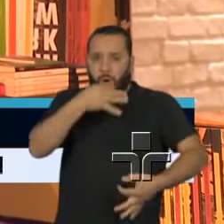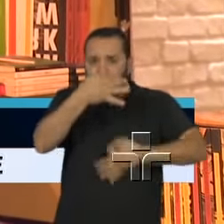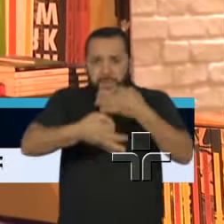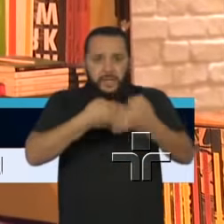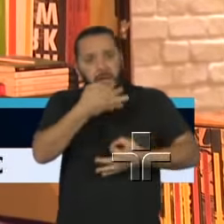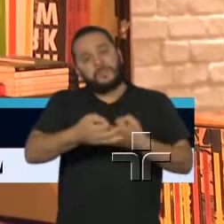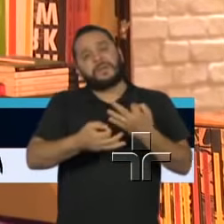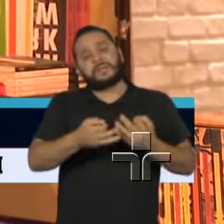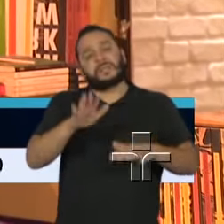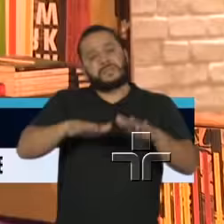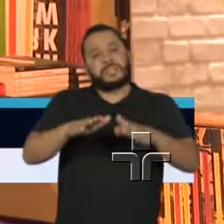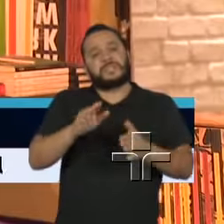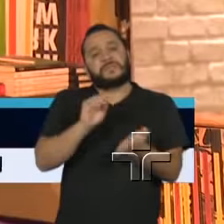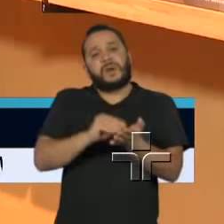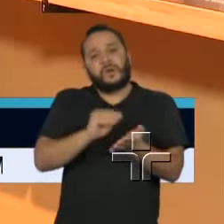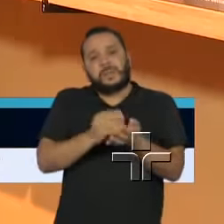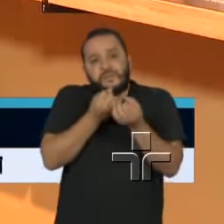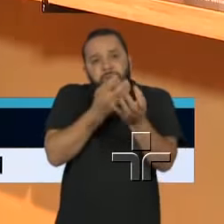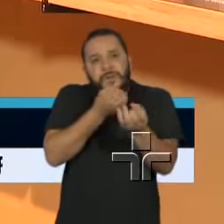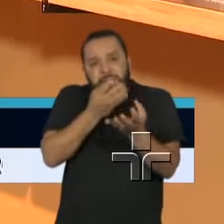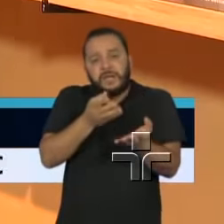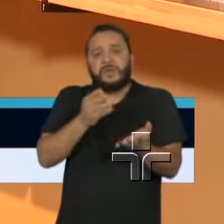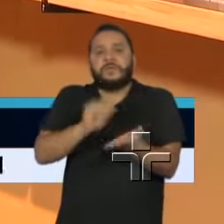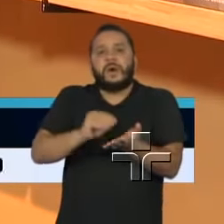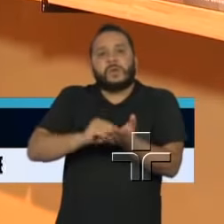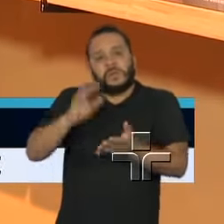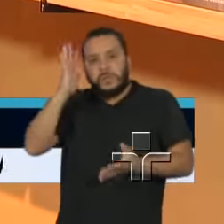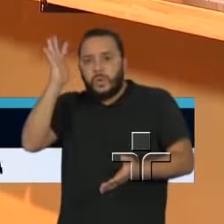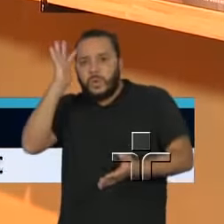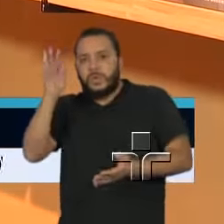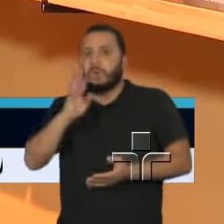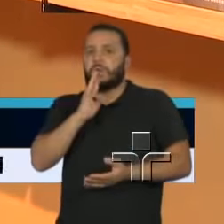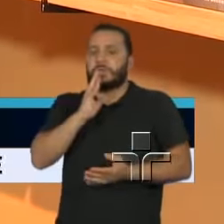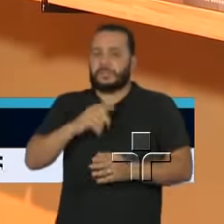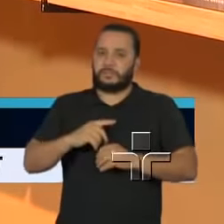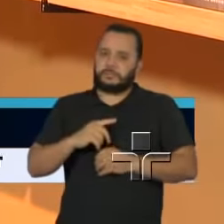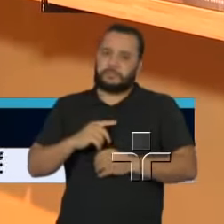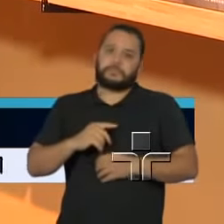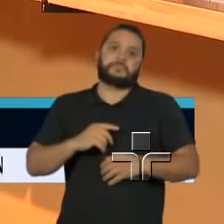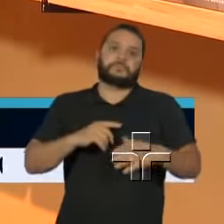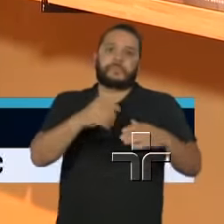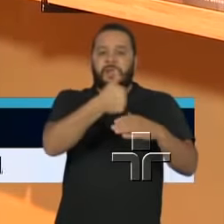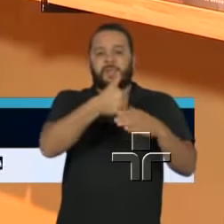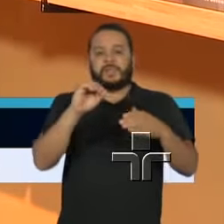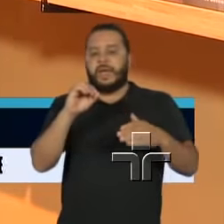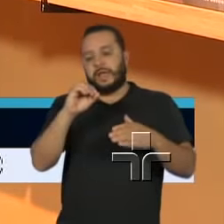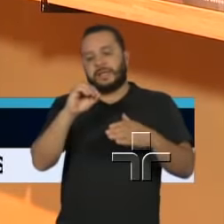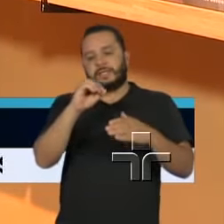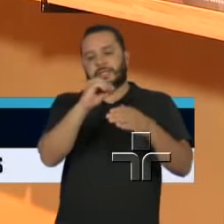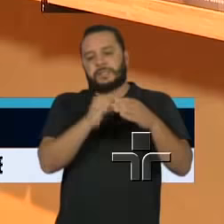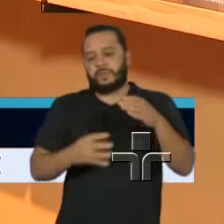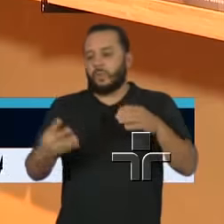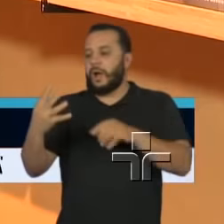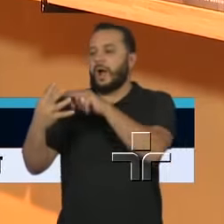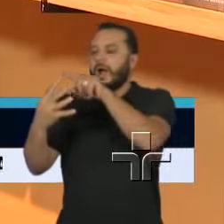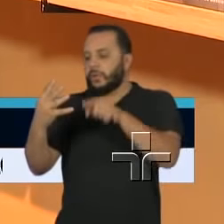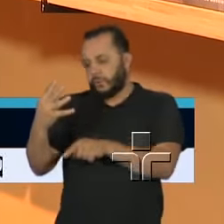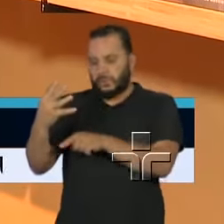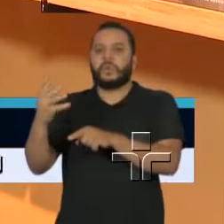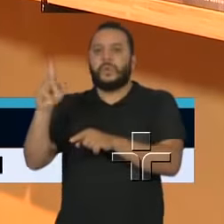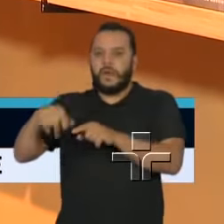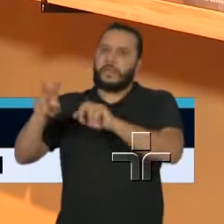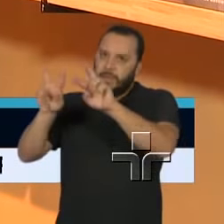poucas informações, às vezes, mais embasadas, né? De 10 livros, 4 ou 5 são sobre